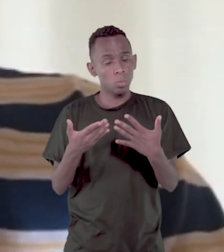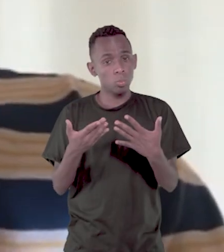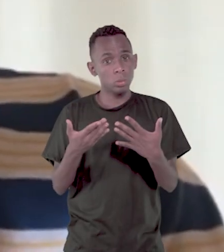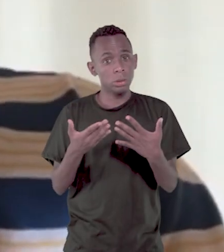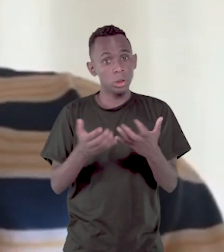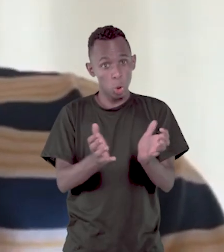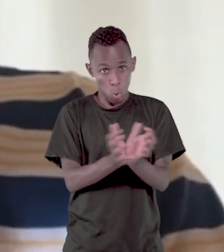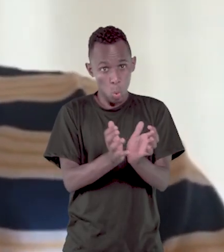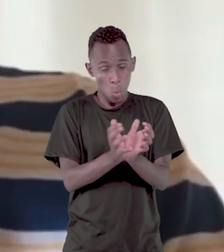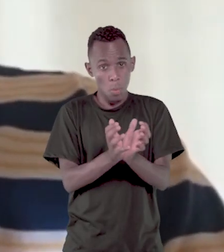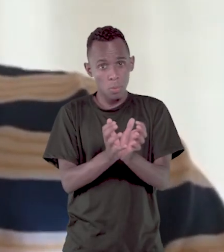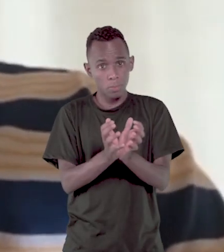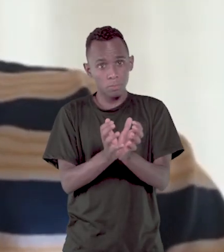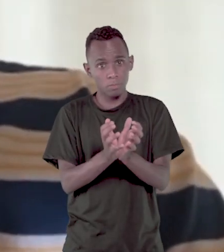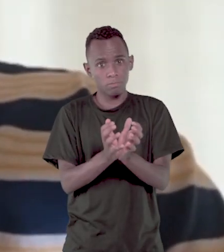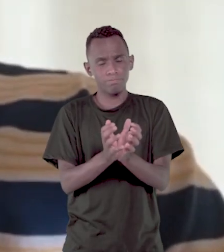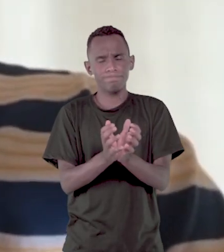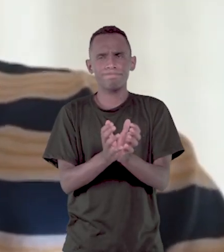e que,